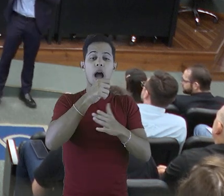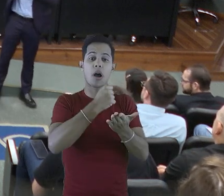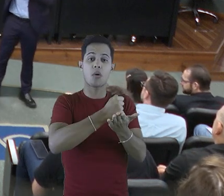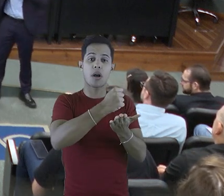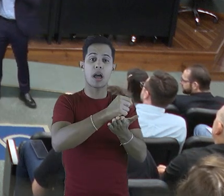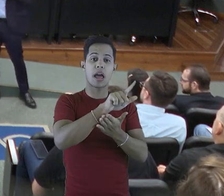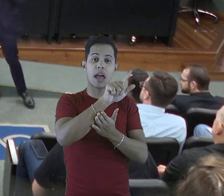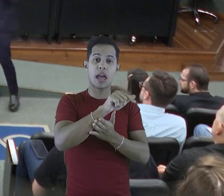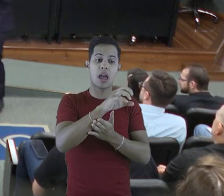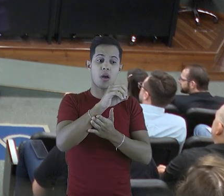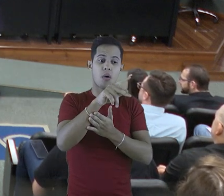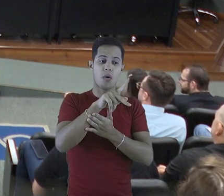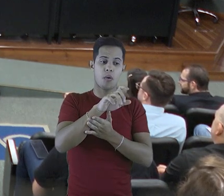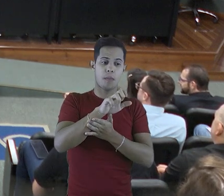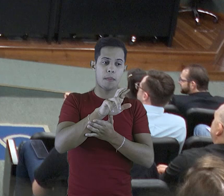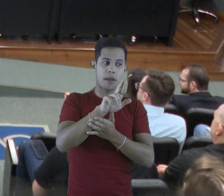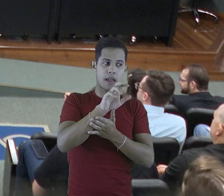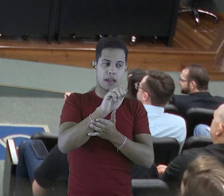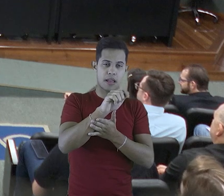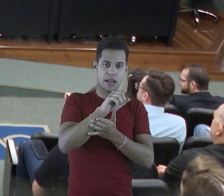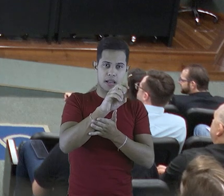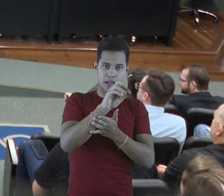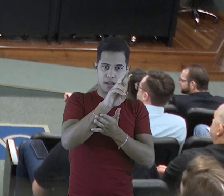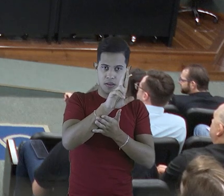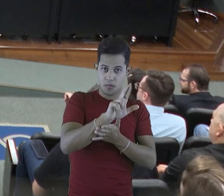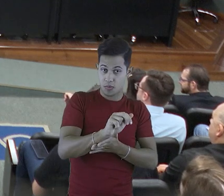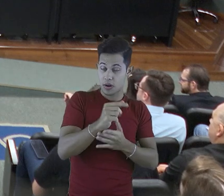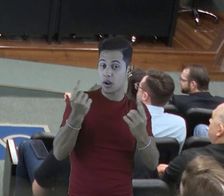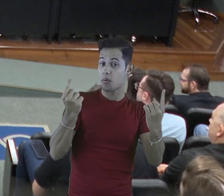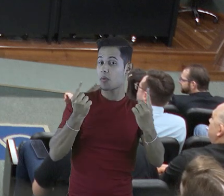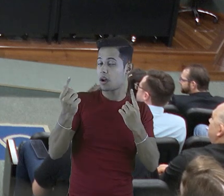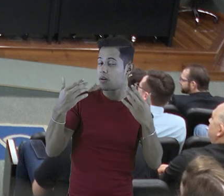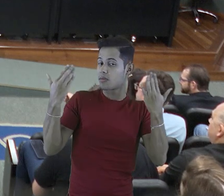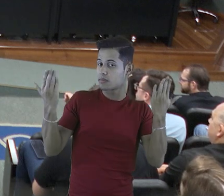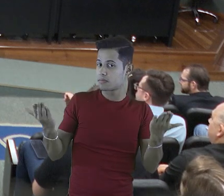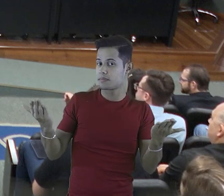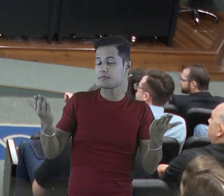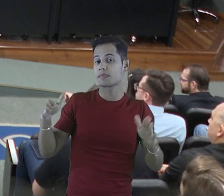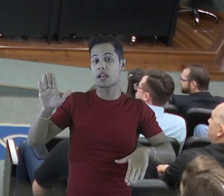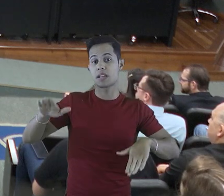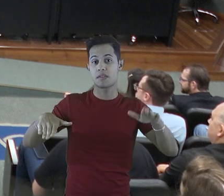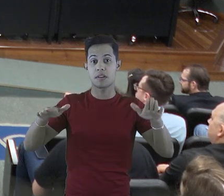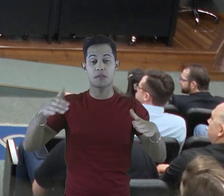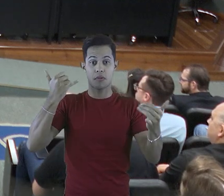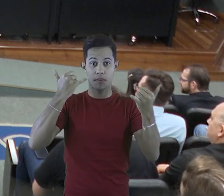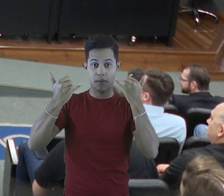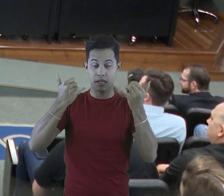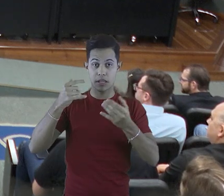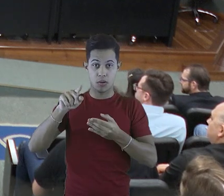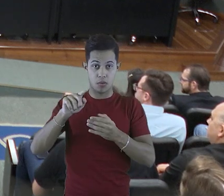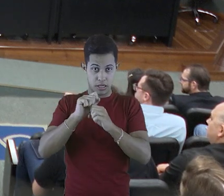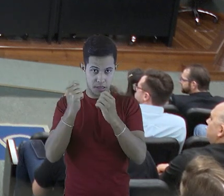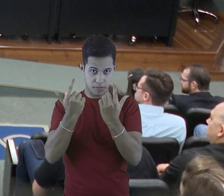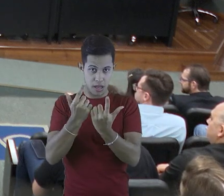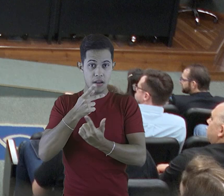ou a contratada é operadora? Operadora. A assembleia diz o seguinte, eu te dou esses dados aqui para tratar dentro do contrato, mas você não pode